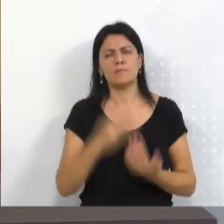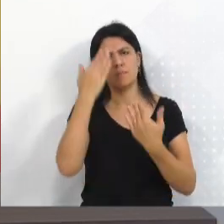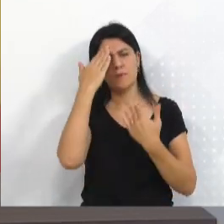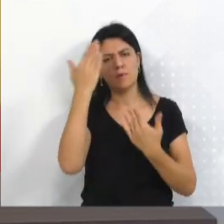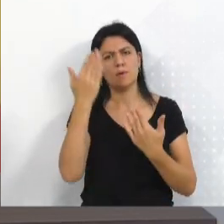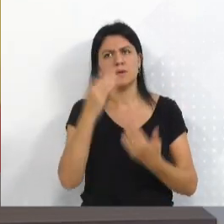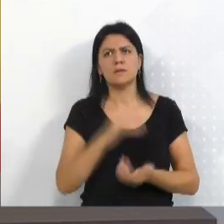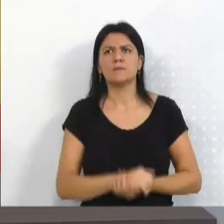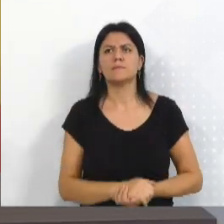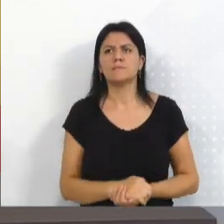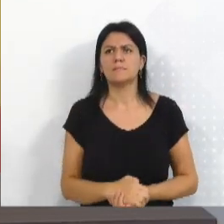pela palavra